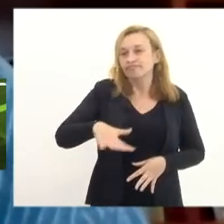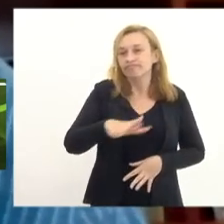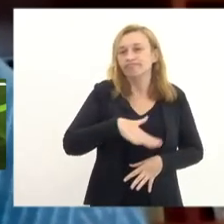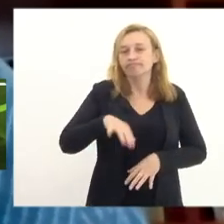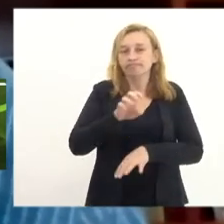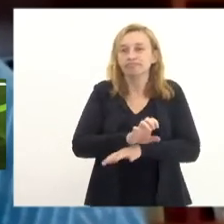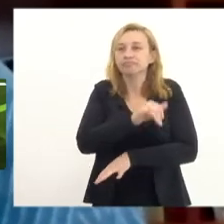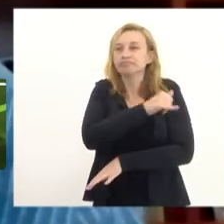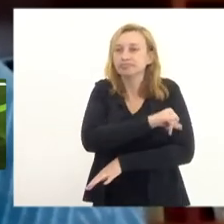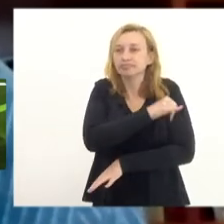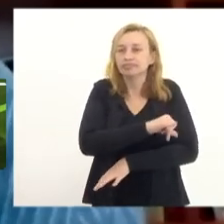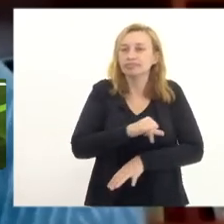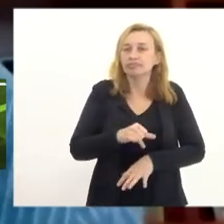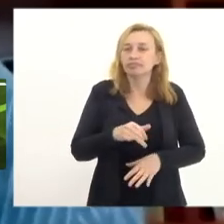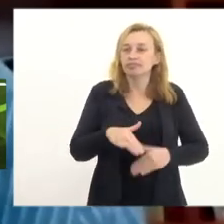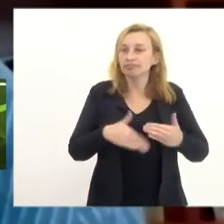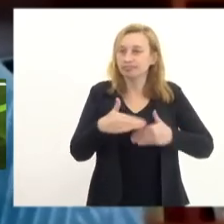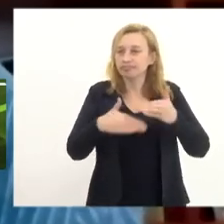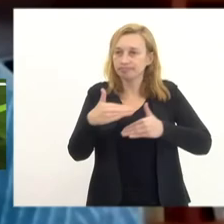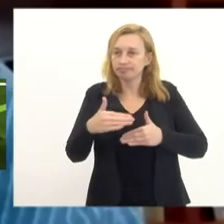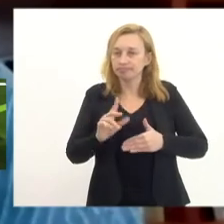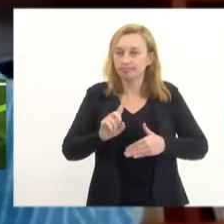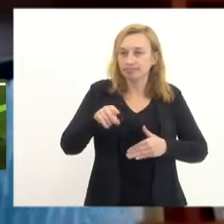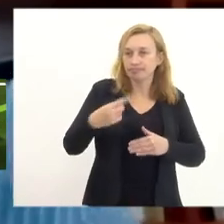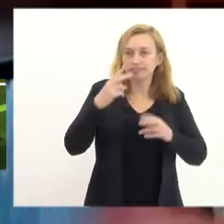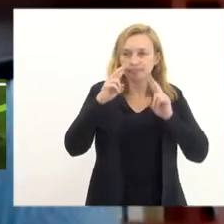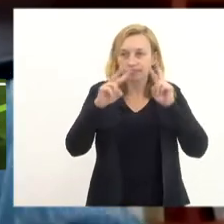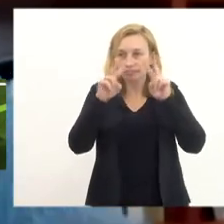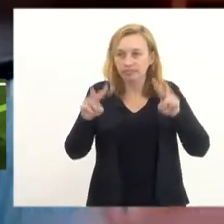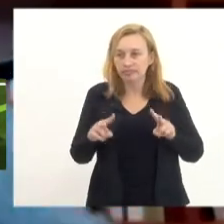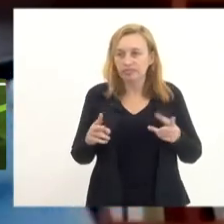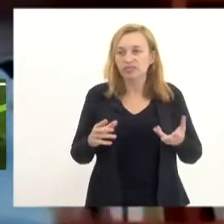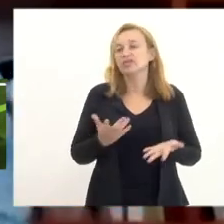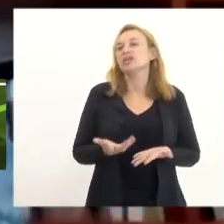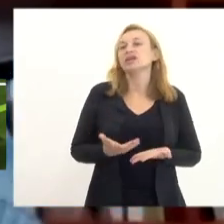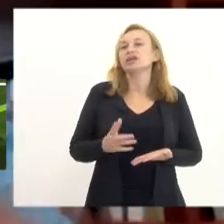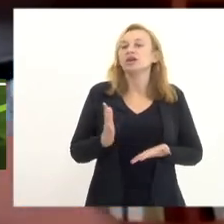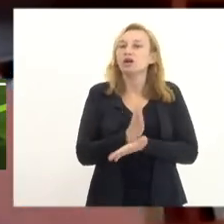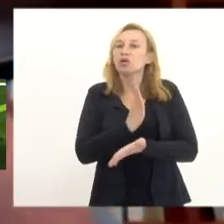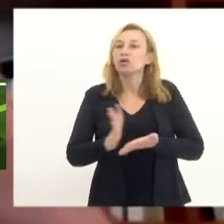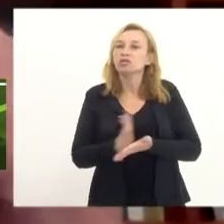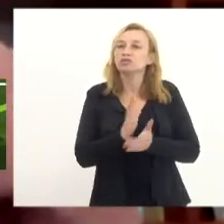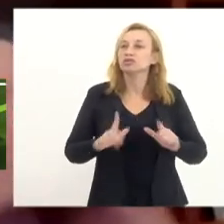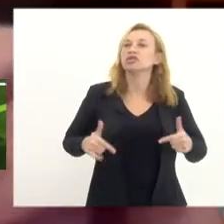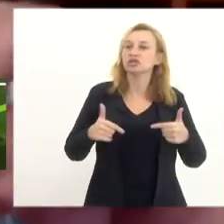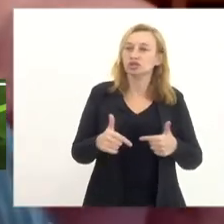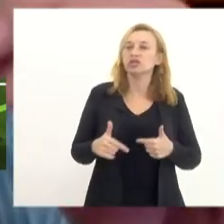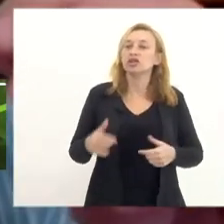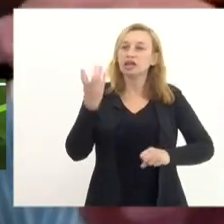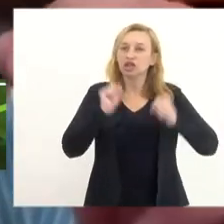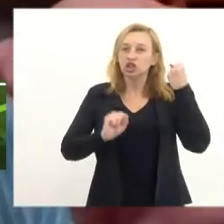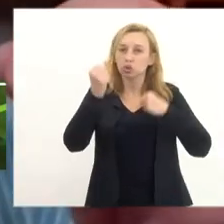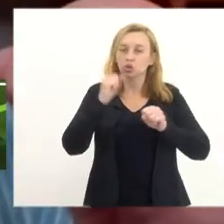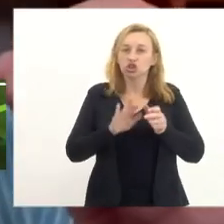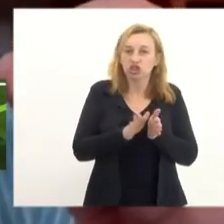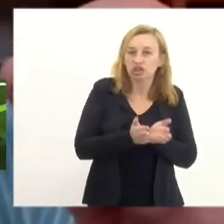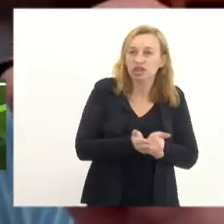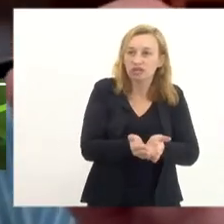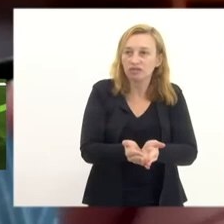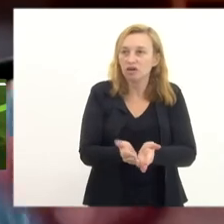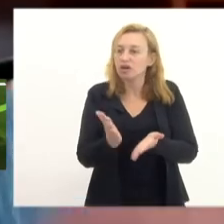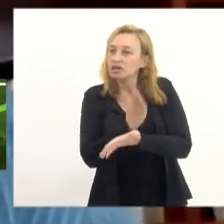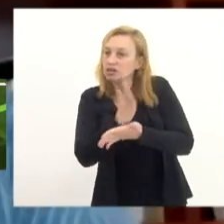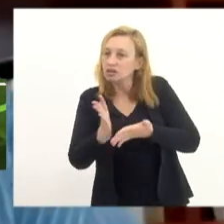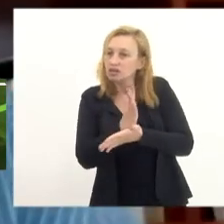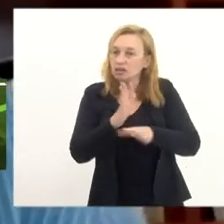Janeiro, de forma mais organizada, do meu ponto de vista, nunca teve, a não ser por algumas ações, como, por exemplo, a indústria naval em